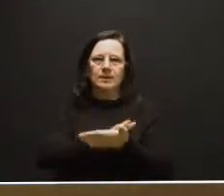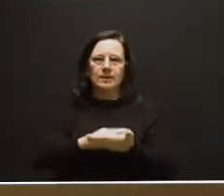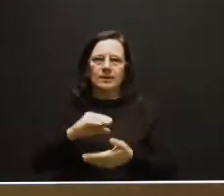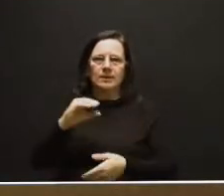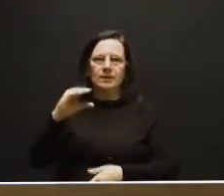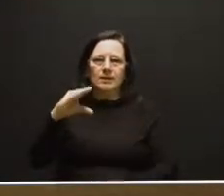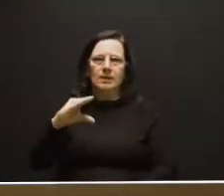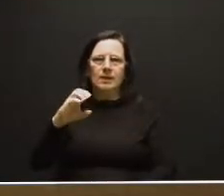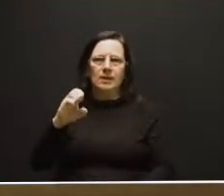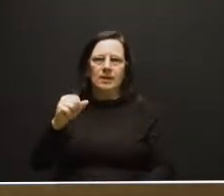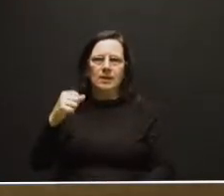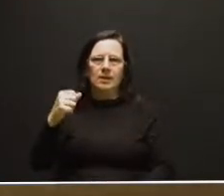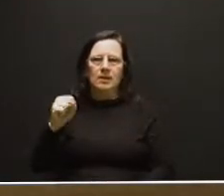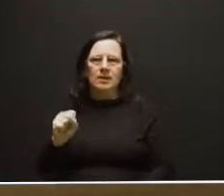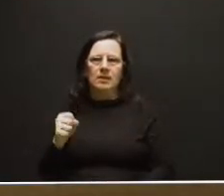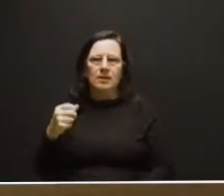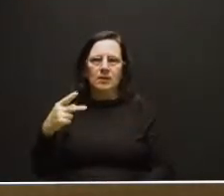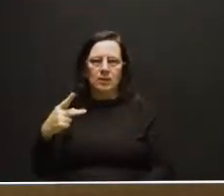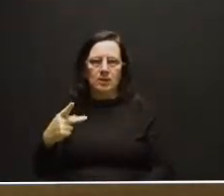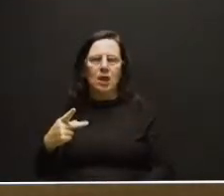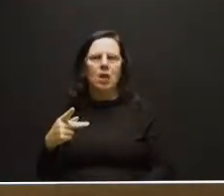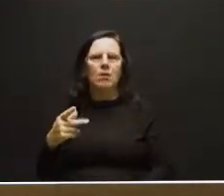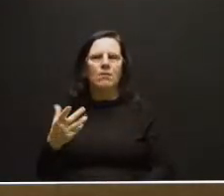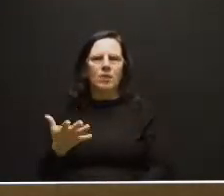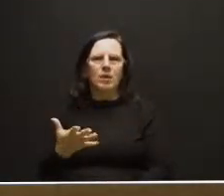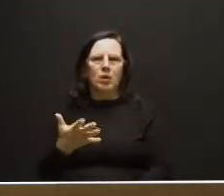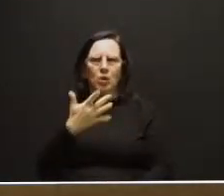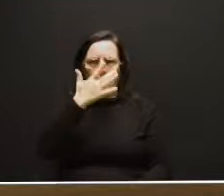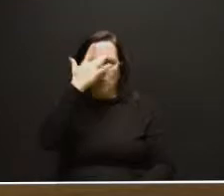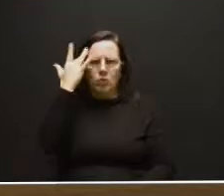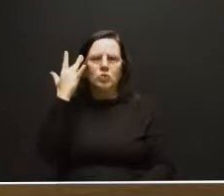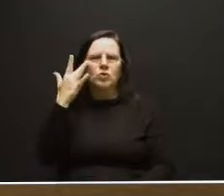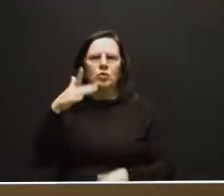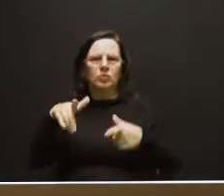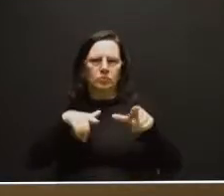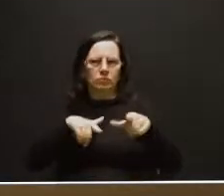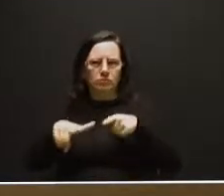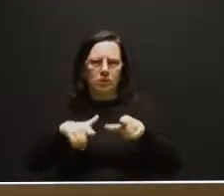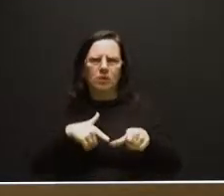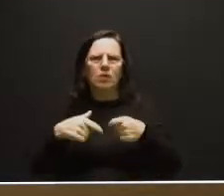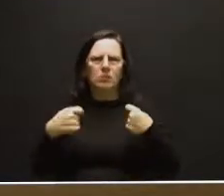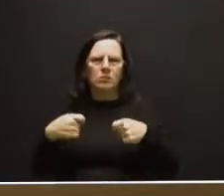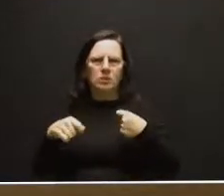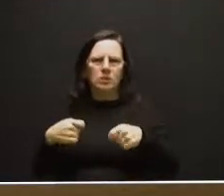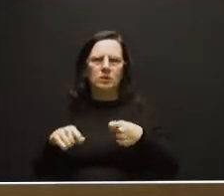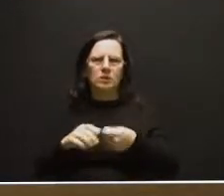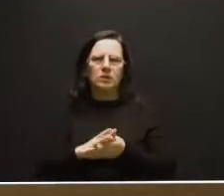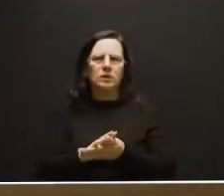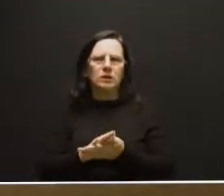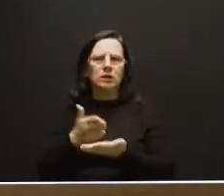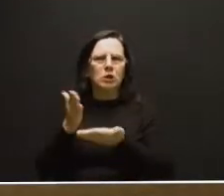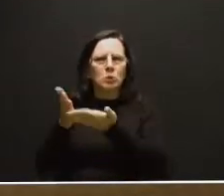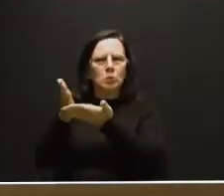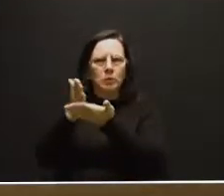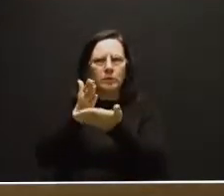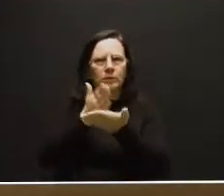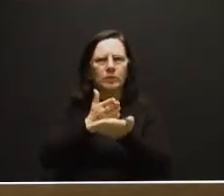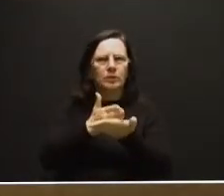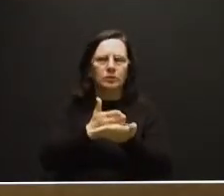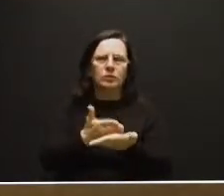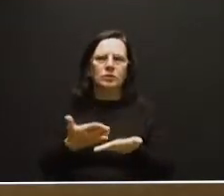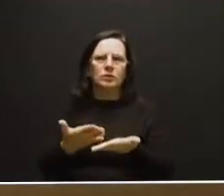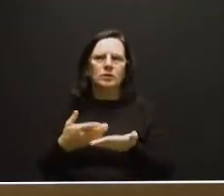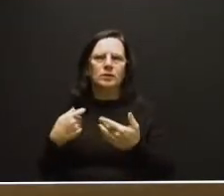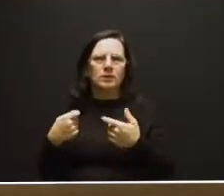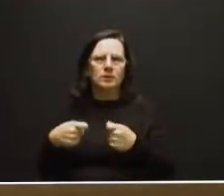colocar o secretário é um cara que é trabalhador no entanto precisa é acompanhar mais o ritmo do que a